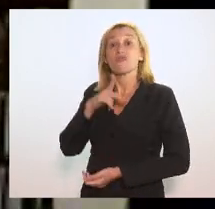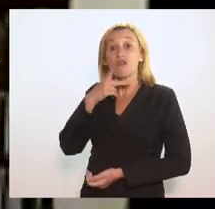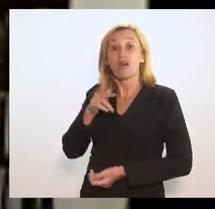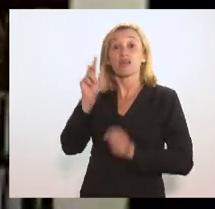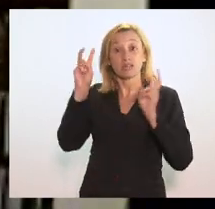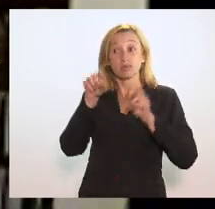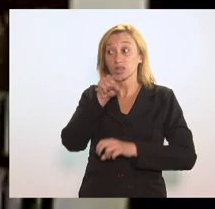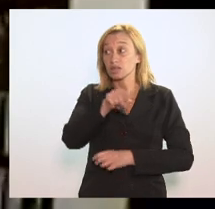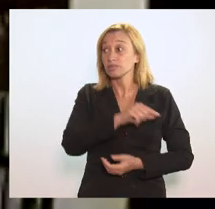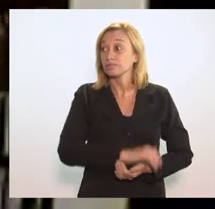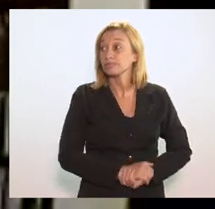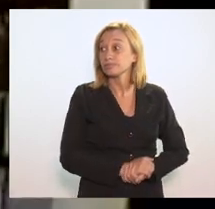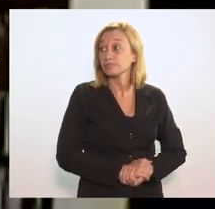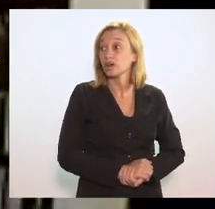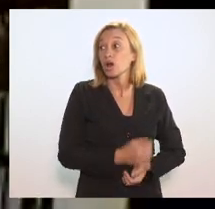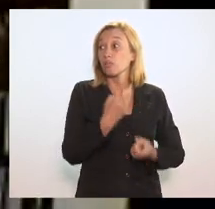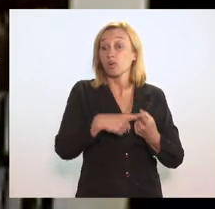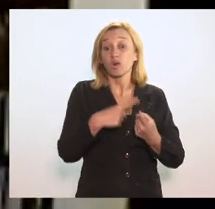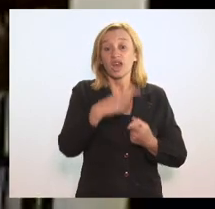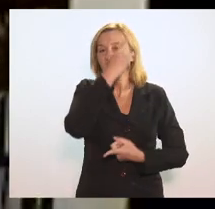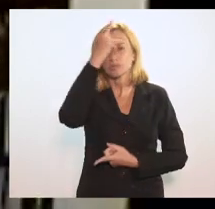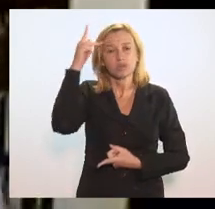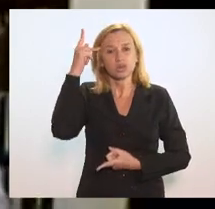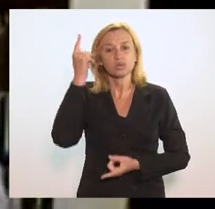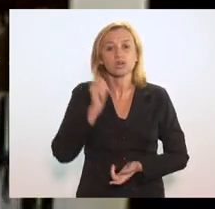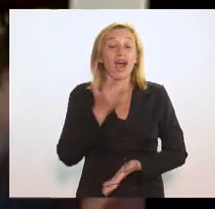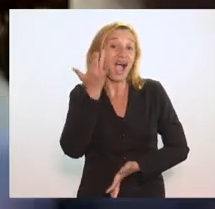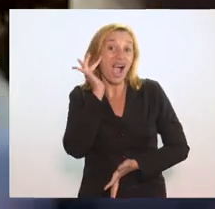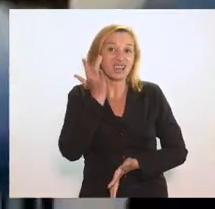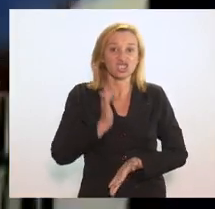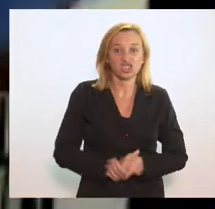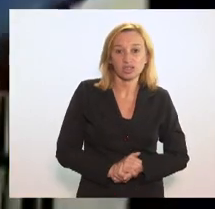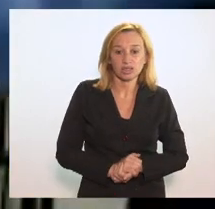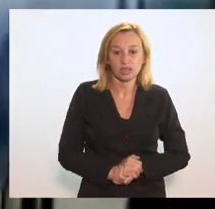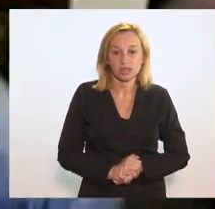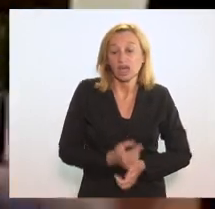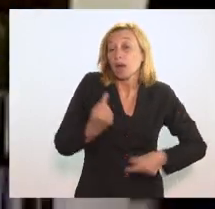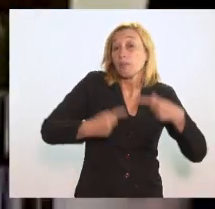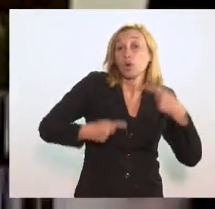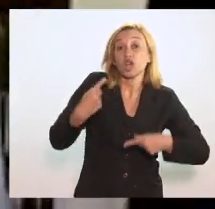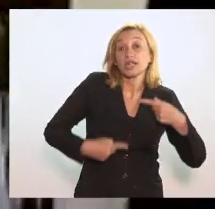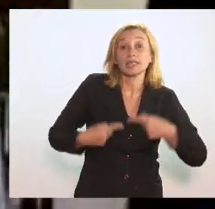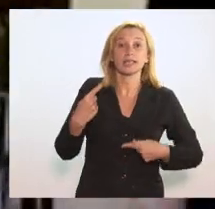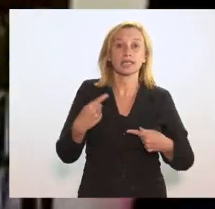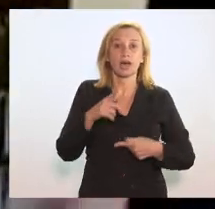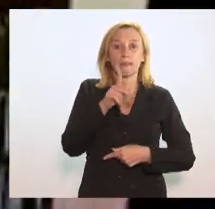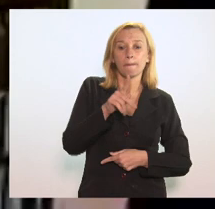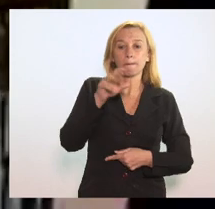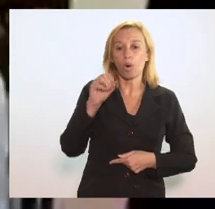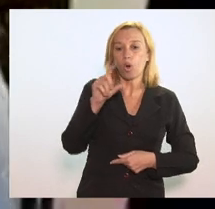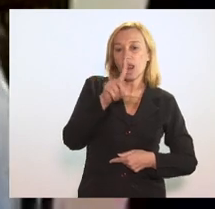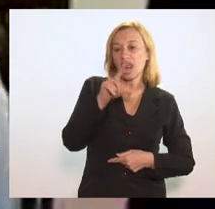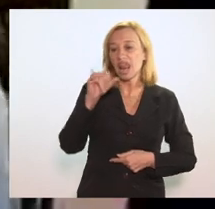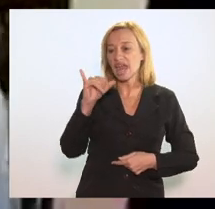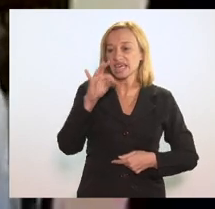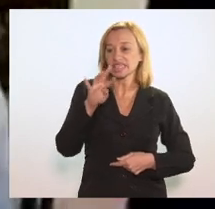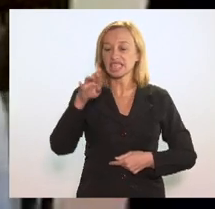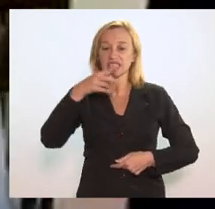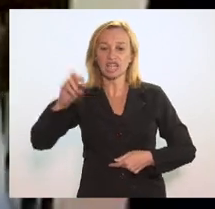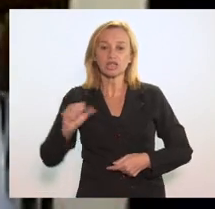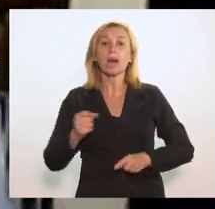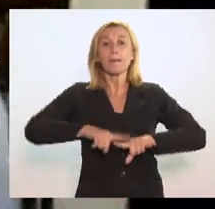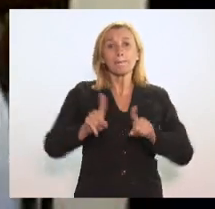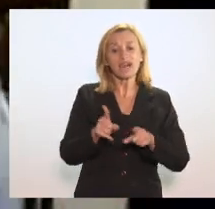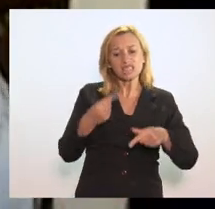daí, porque as pessoas acham que está politizando, mas eu tenho que discutir a política